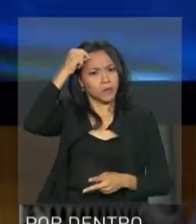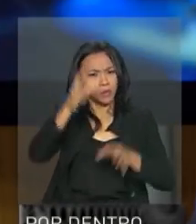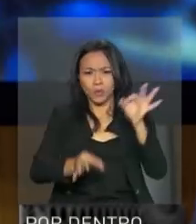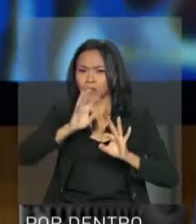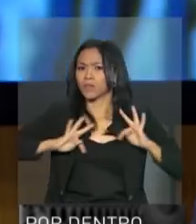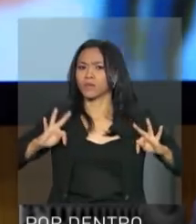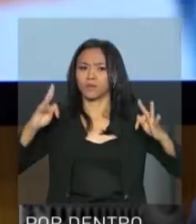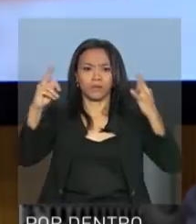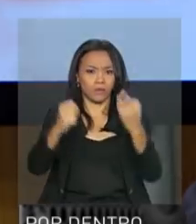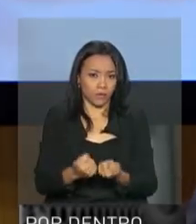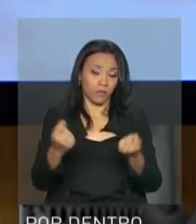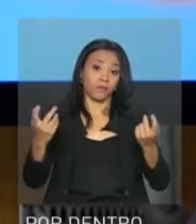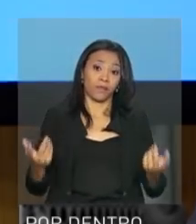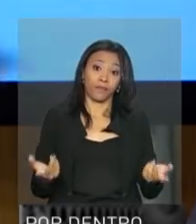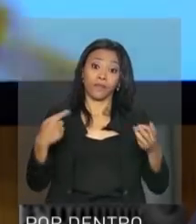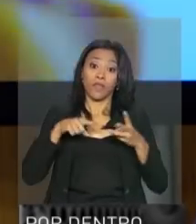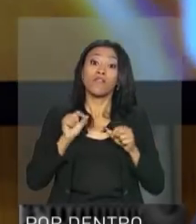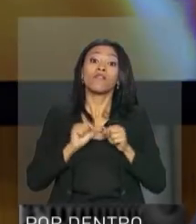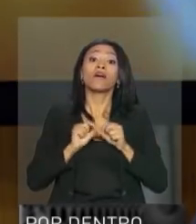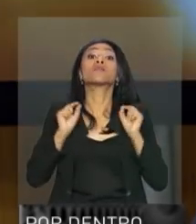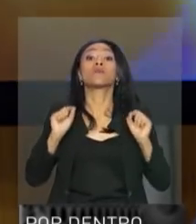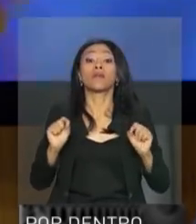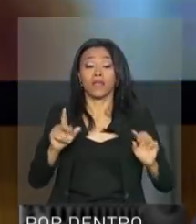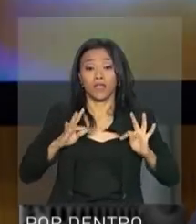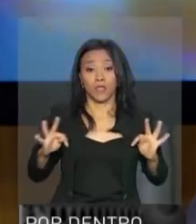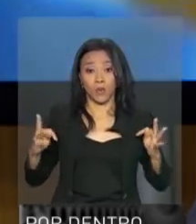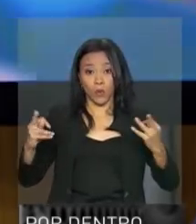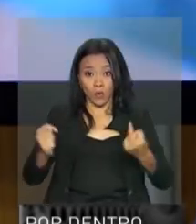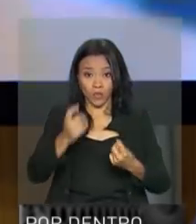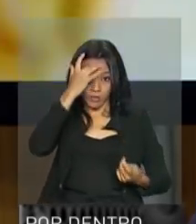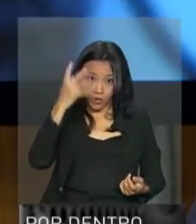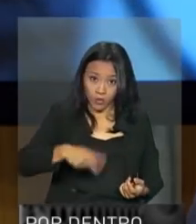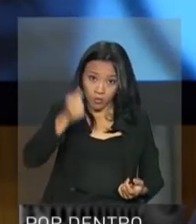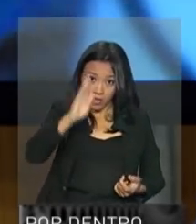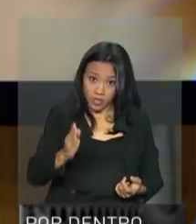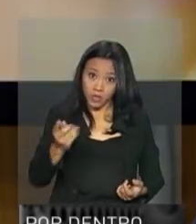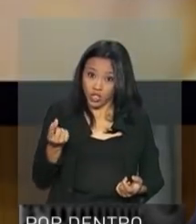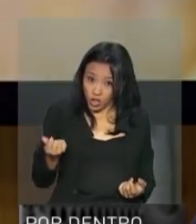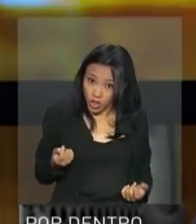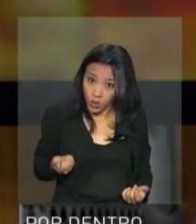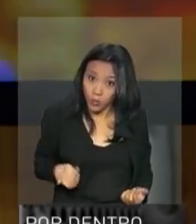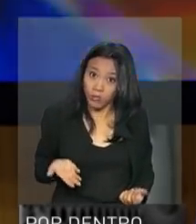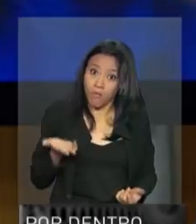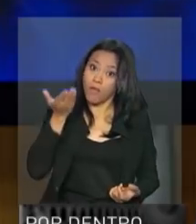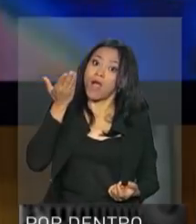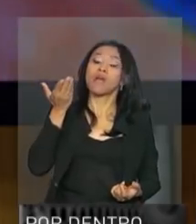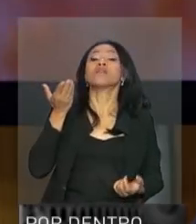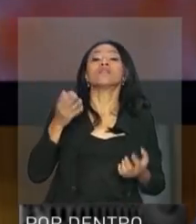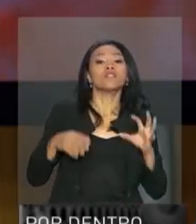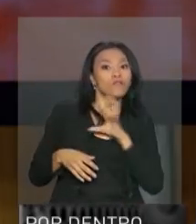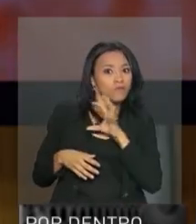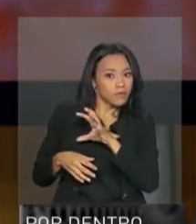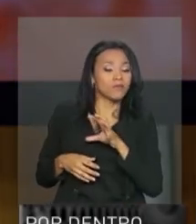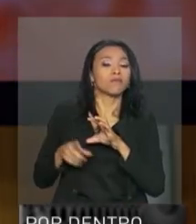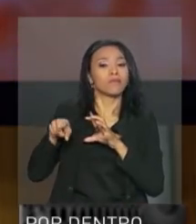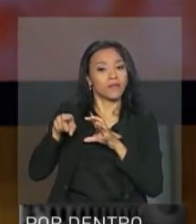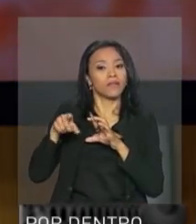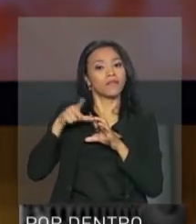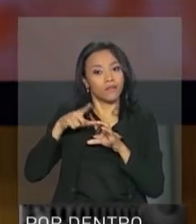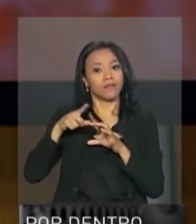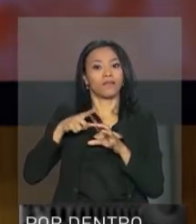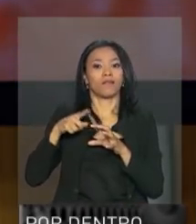diretamente esses privilégios e faz com que todas as pessoas que no Brasil ganham mais são atingidas. Eu faço aqui de maneira muito rápida para